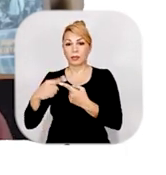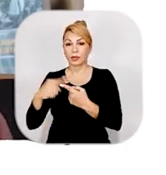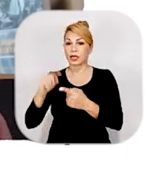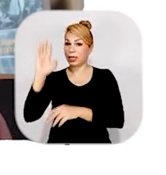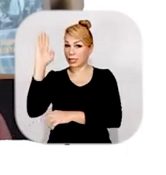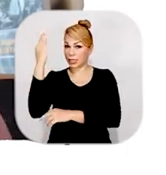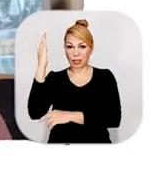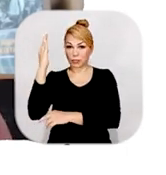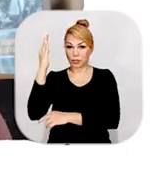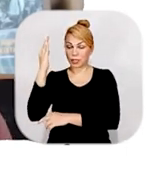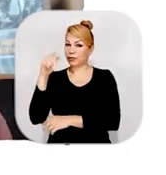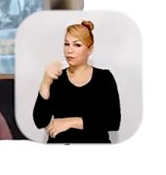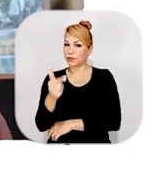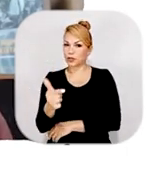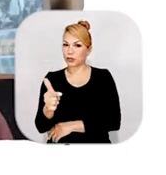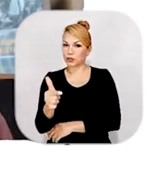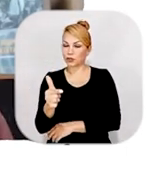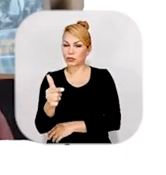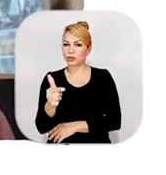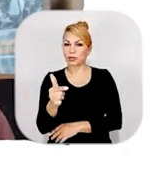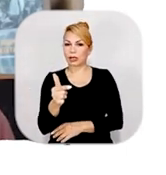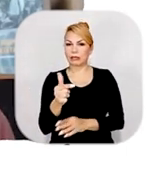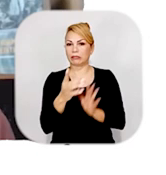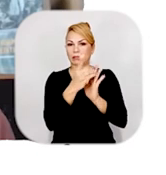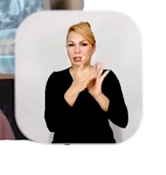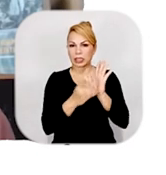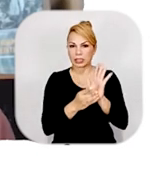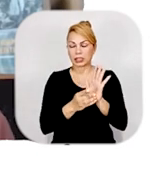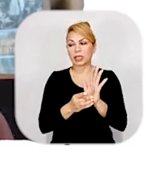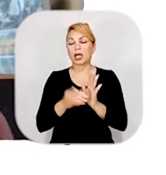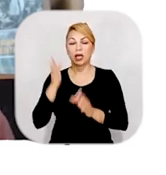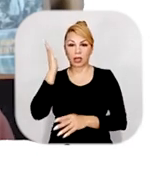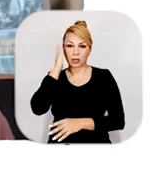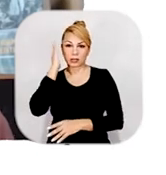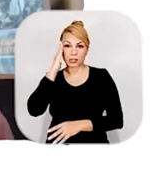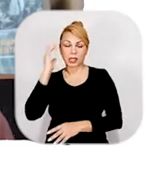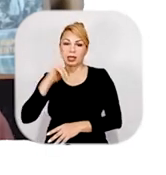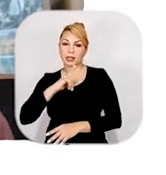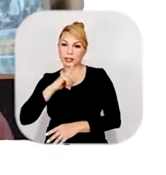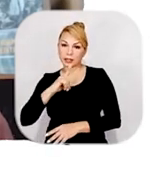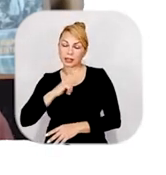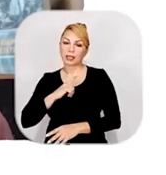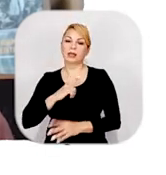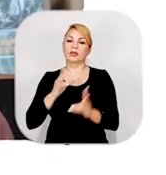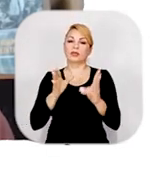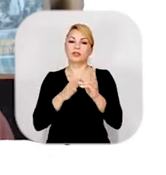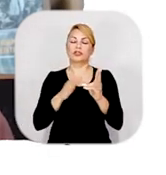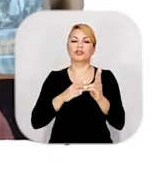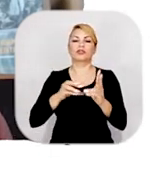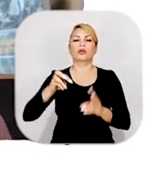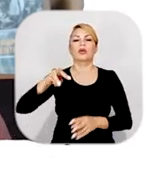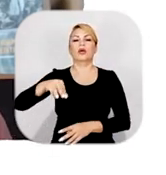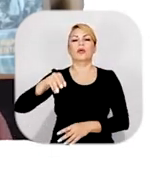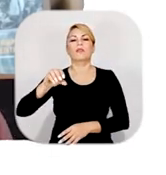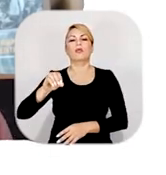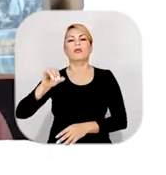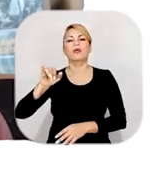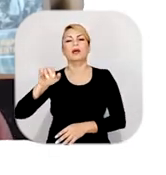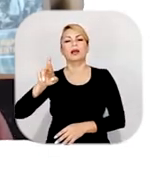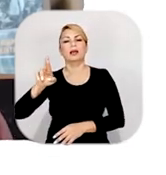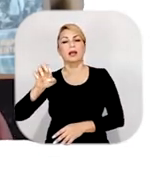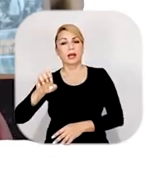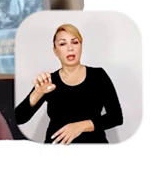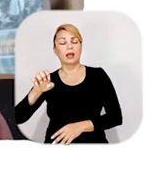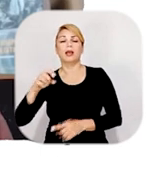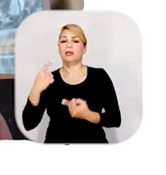índios Moré, que são índios muito perigosos, né? Então o senhor pode tentar fazer o contato. Não sei, também tem ele. Aí ele já